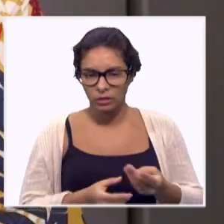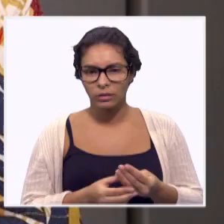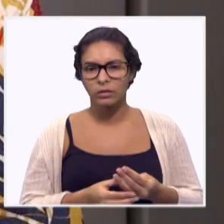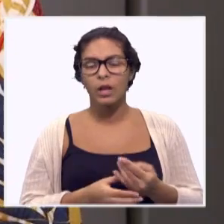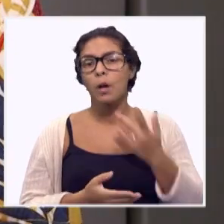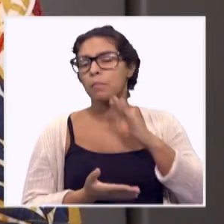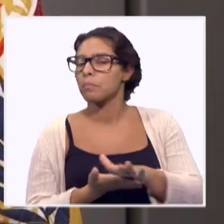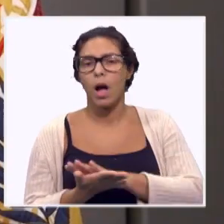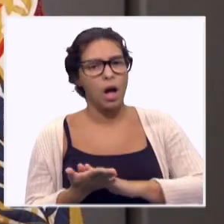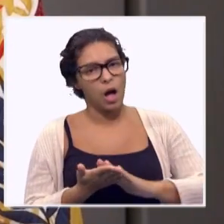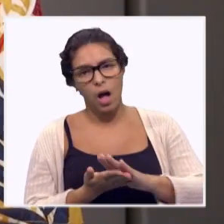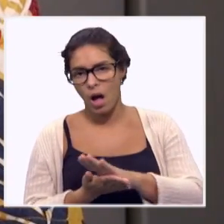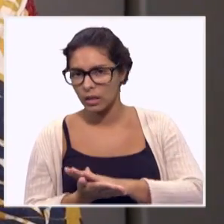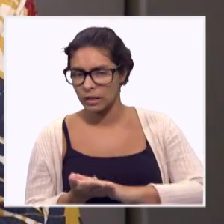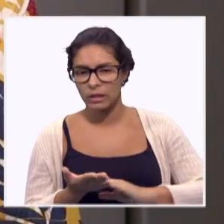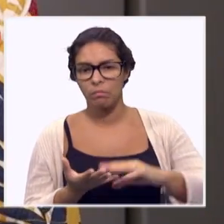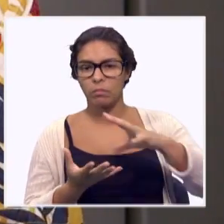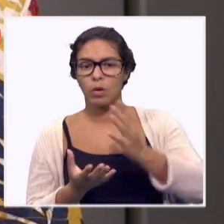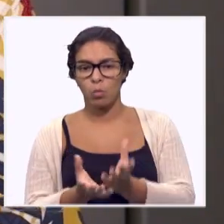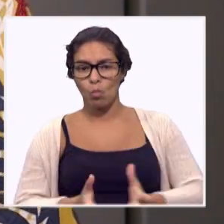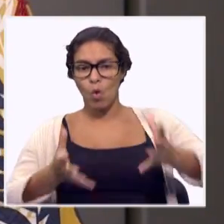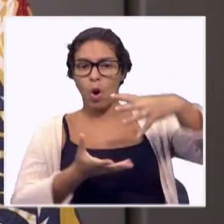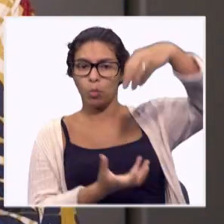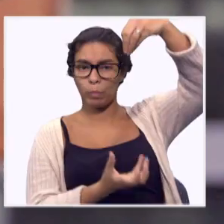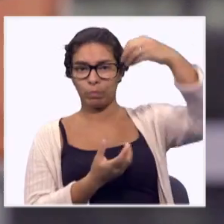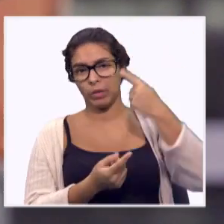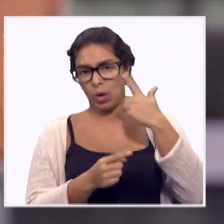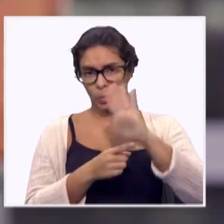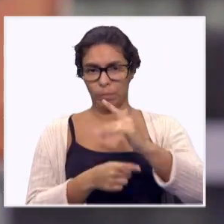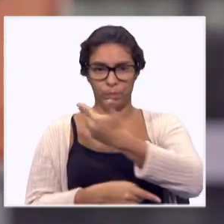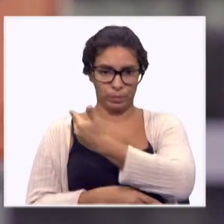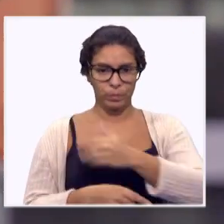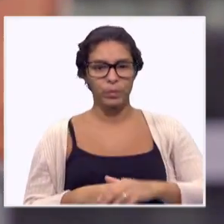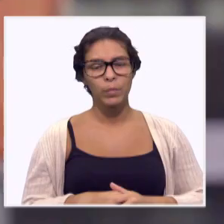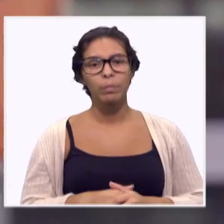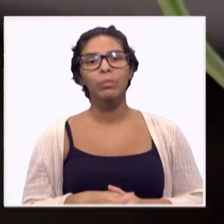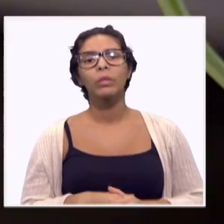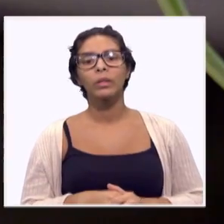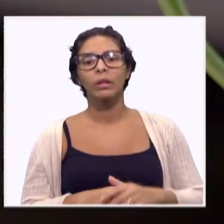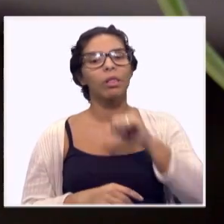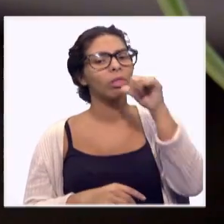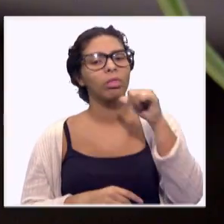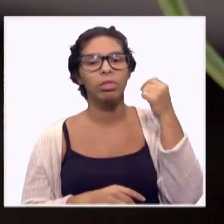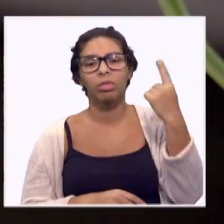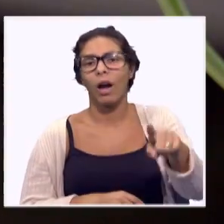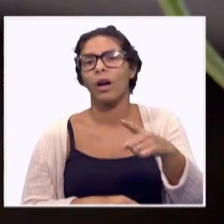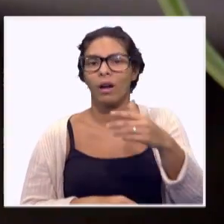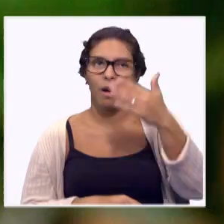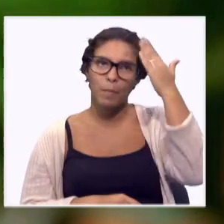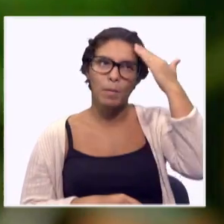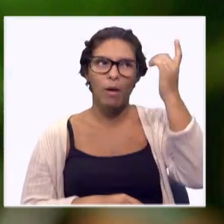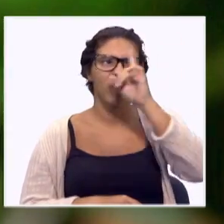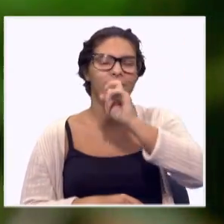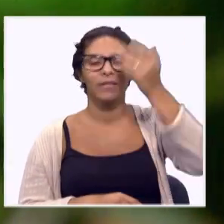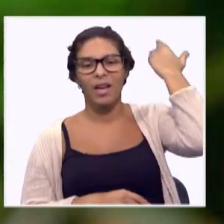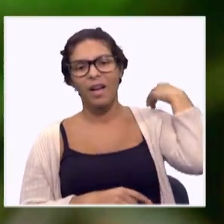as peças básicas. Comecei pelo suporte para vasos, que é aquela peça mais comum e que toda a gente tem, acaba por